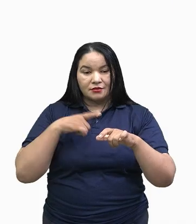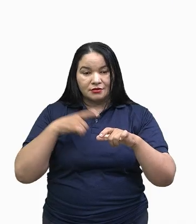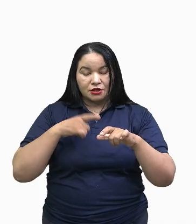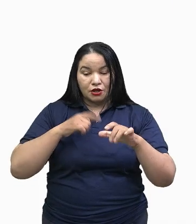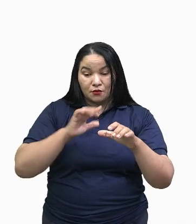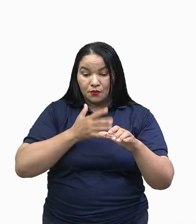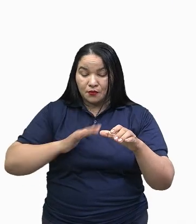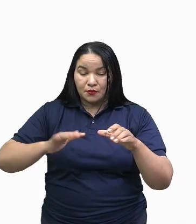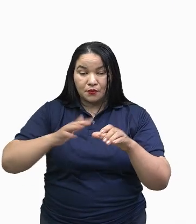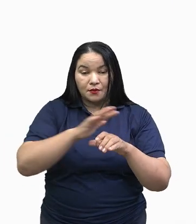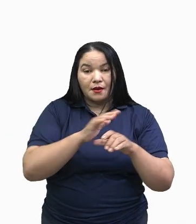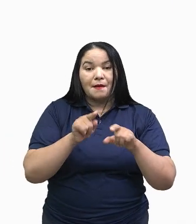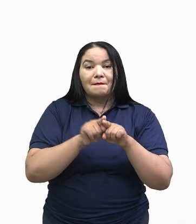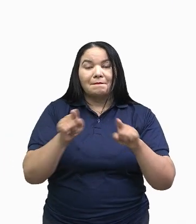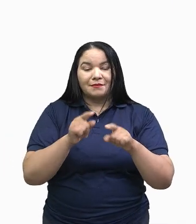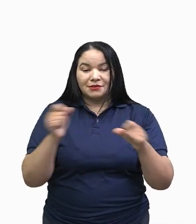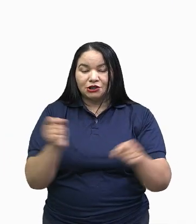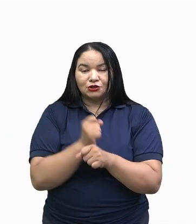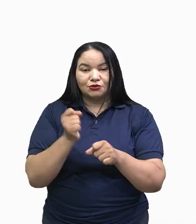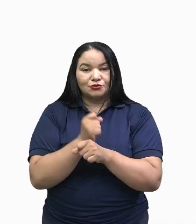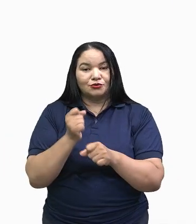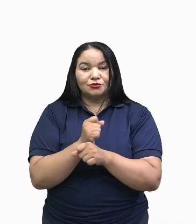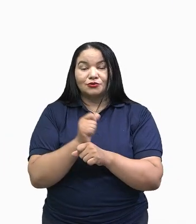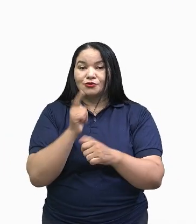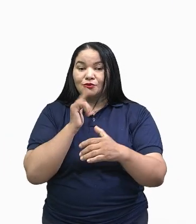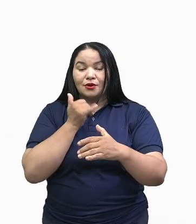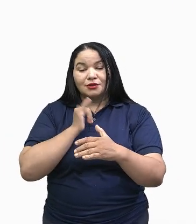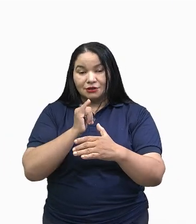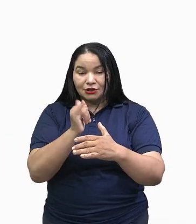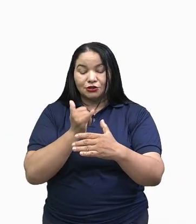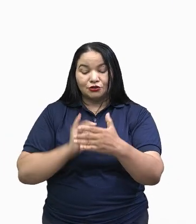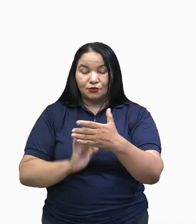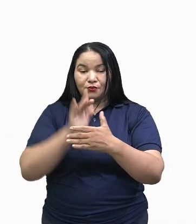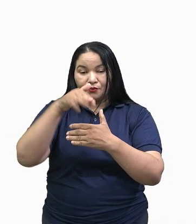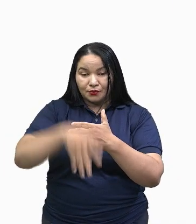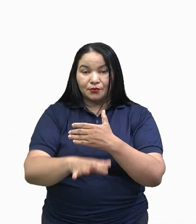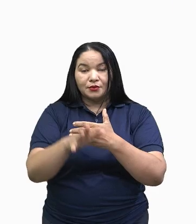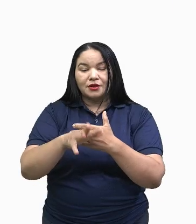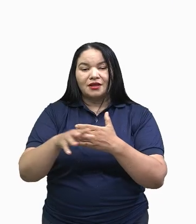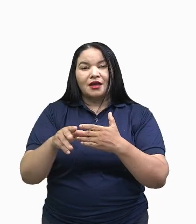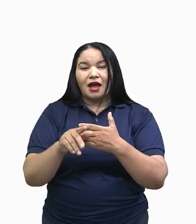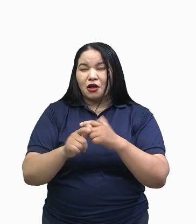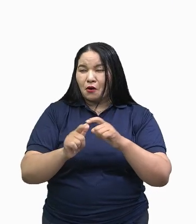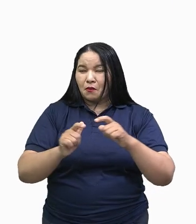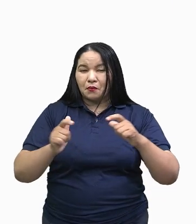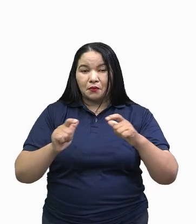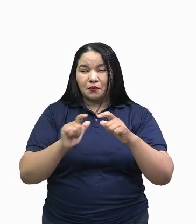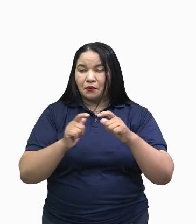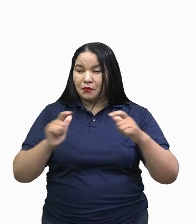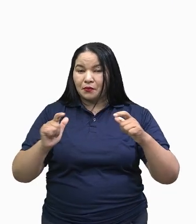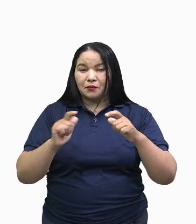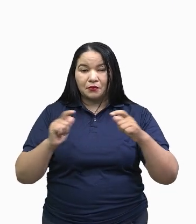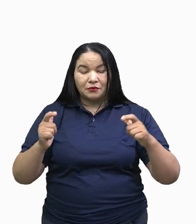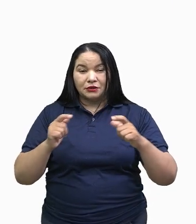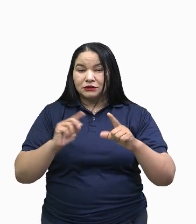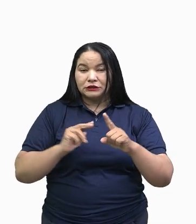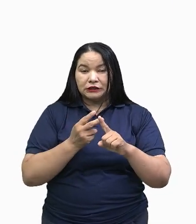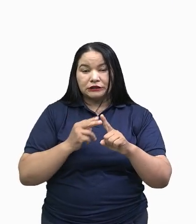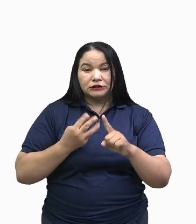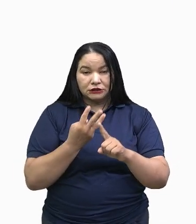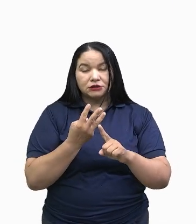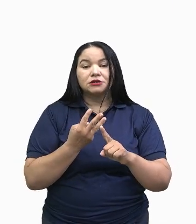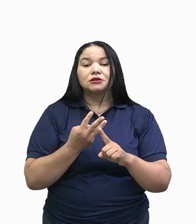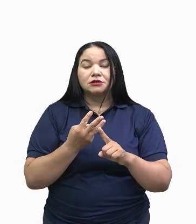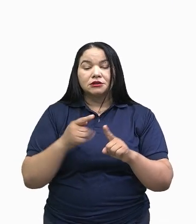mas que ali vai ser construída uma hidrelétrica, esse lago vai aumentar em 3, 4 vezes o seu tamanho, justamente